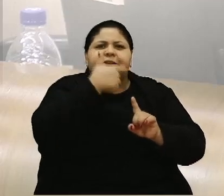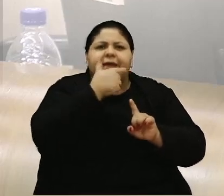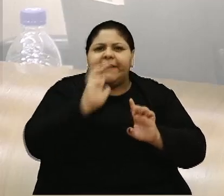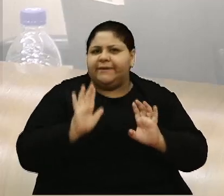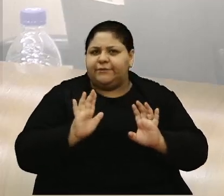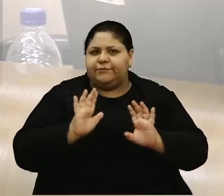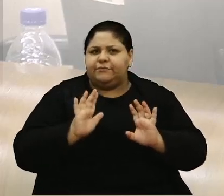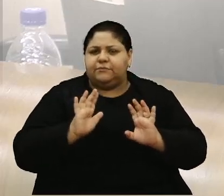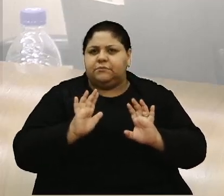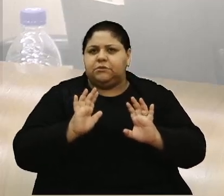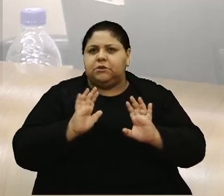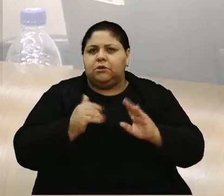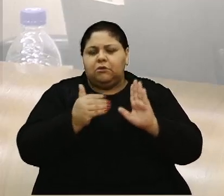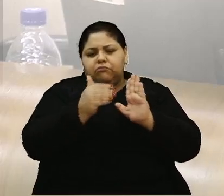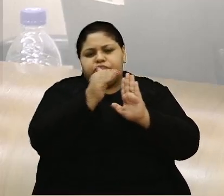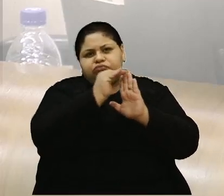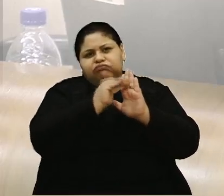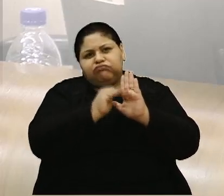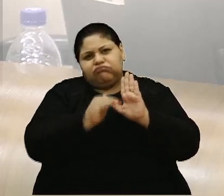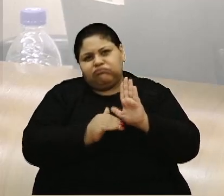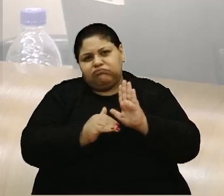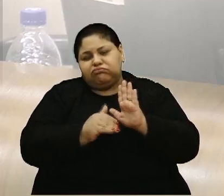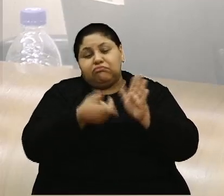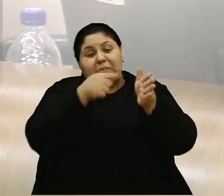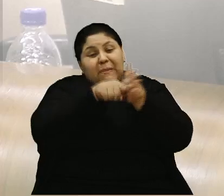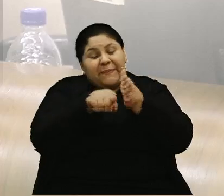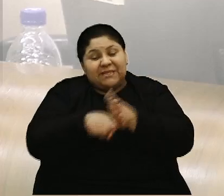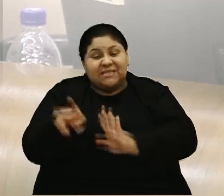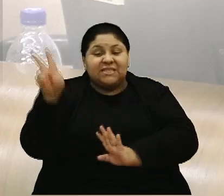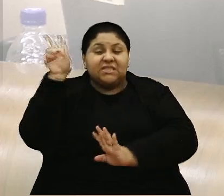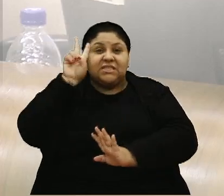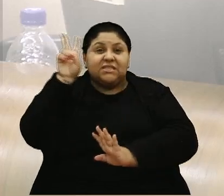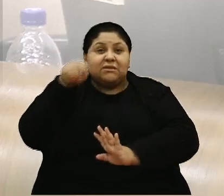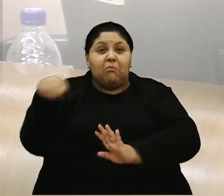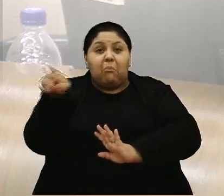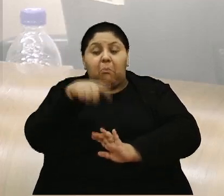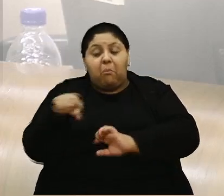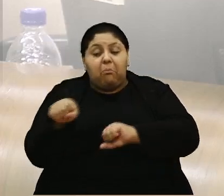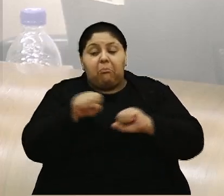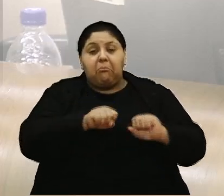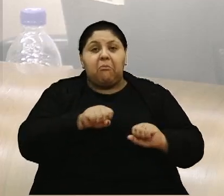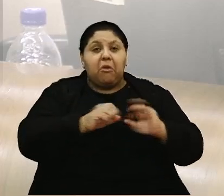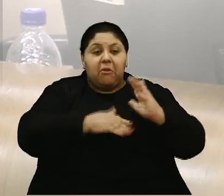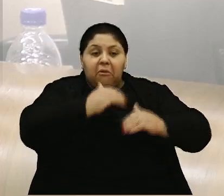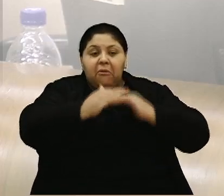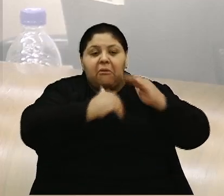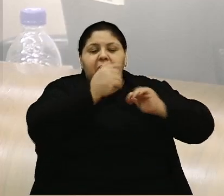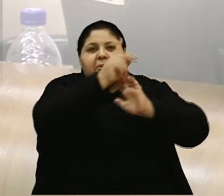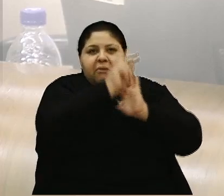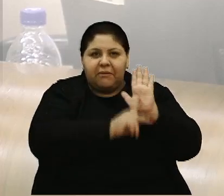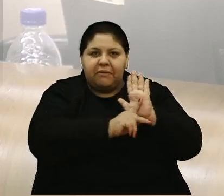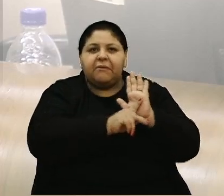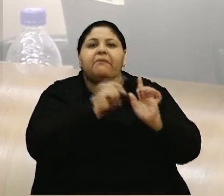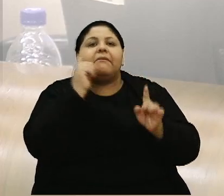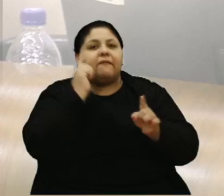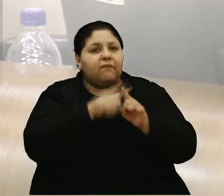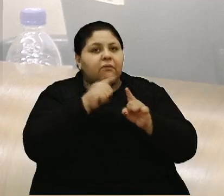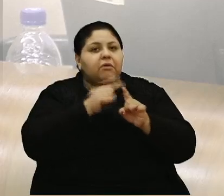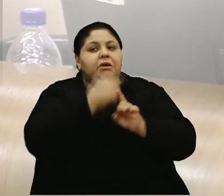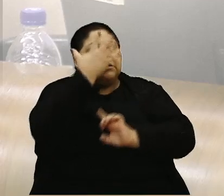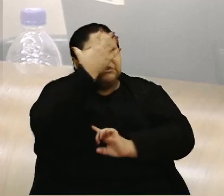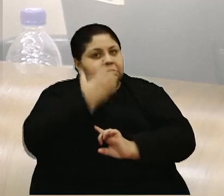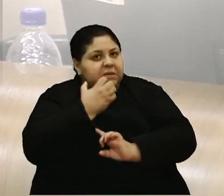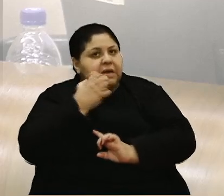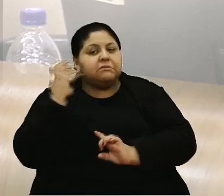todo um relato histórico, uma pesquisa histórica para a gente poder desenvolver esses projetos, porque são muito sérios e